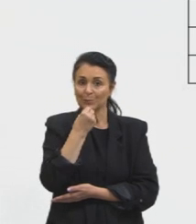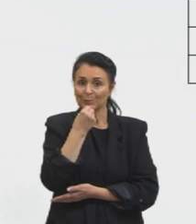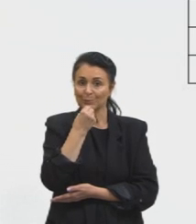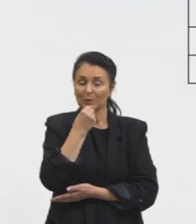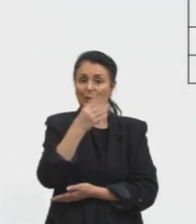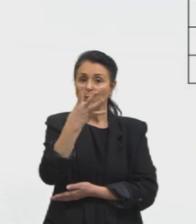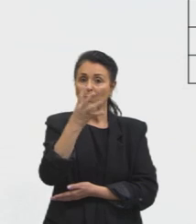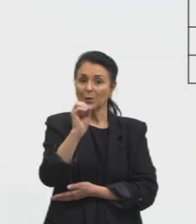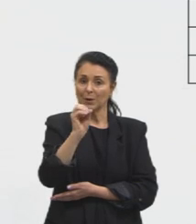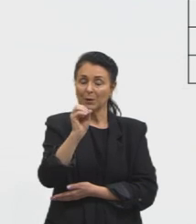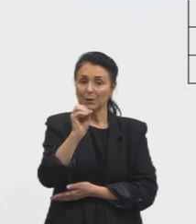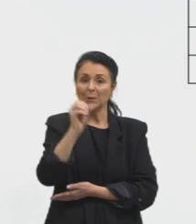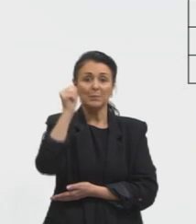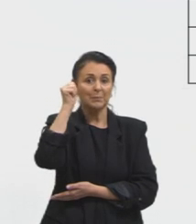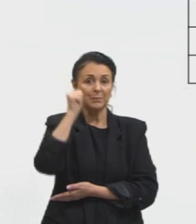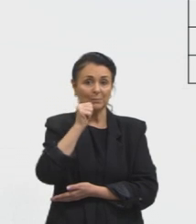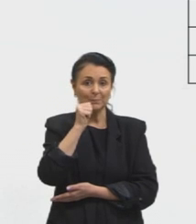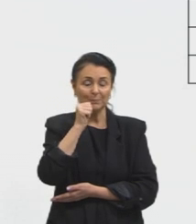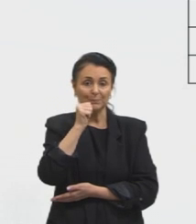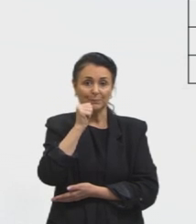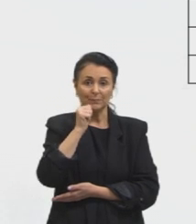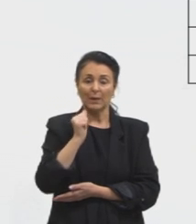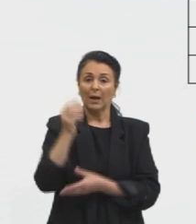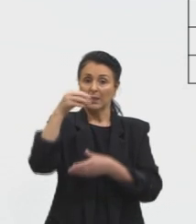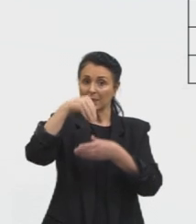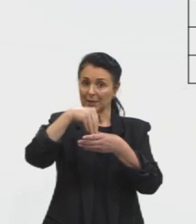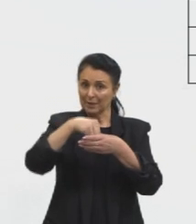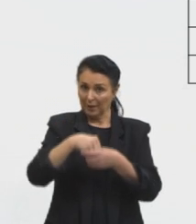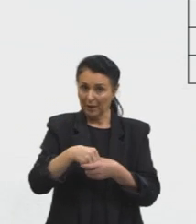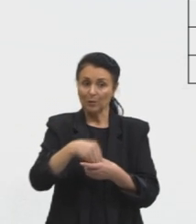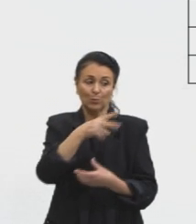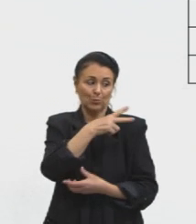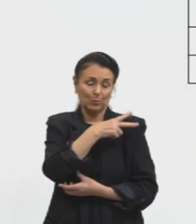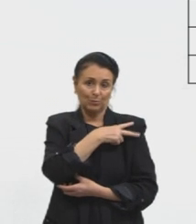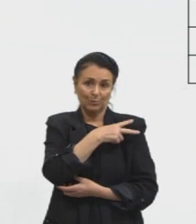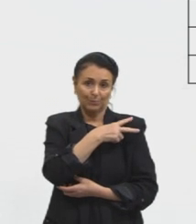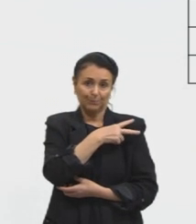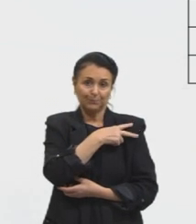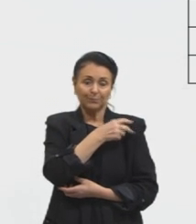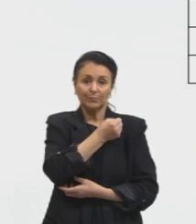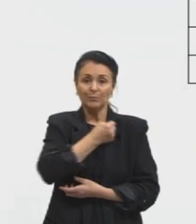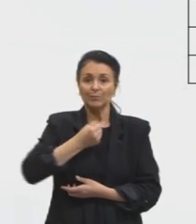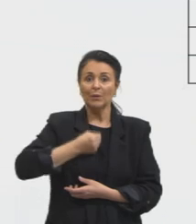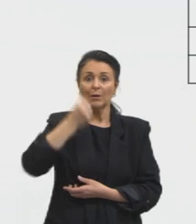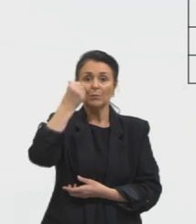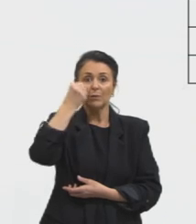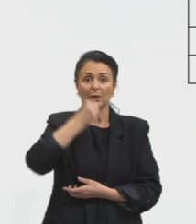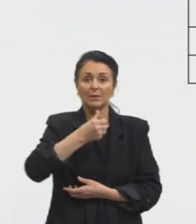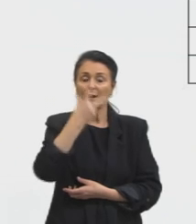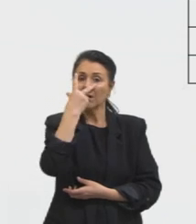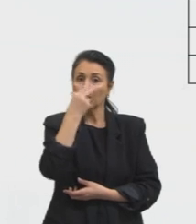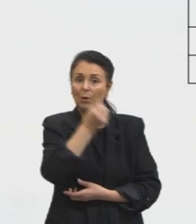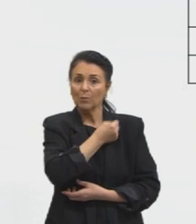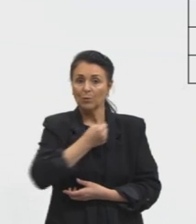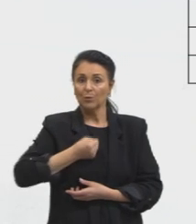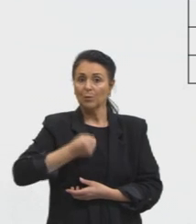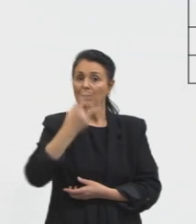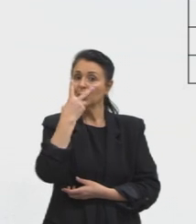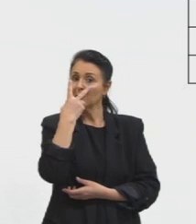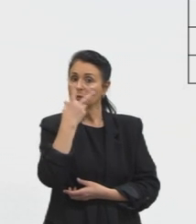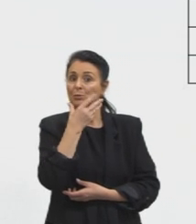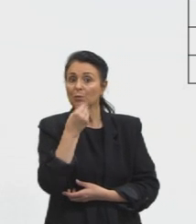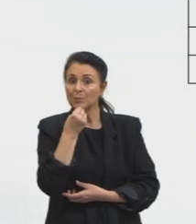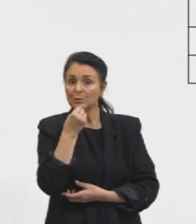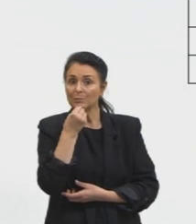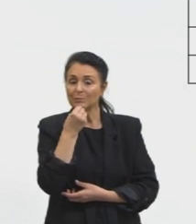homens 40 alunas mulheres dentre os alunos da segunda série o número de mulheres é igual ao número de homens